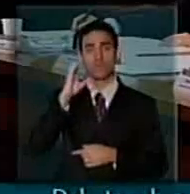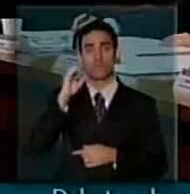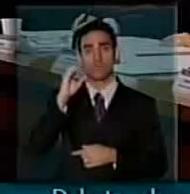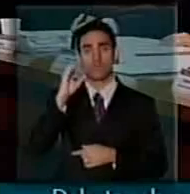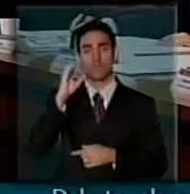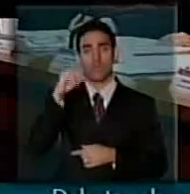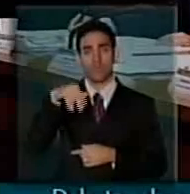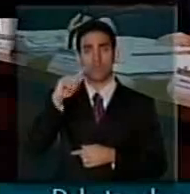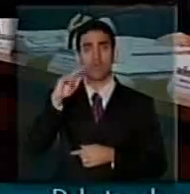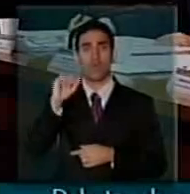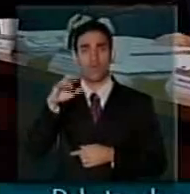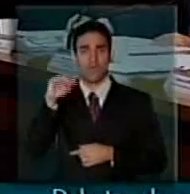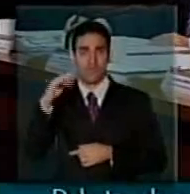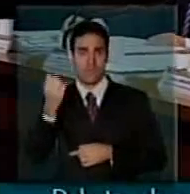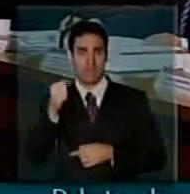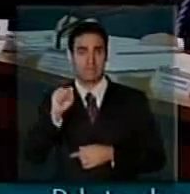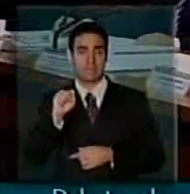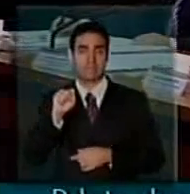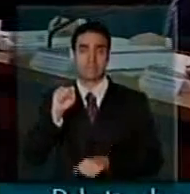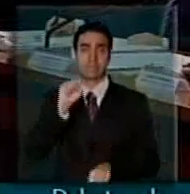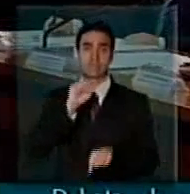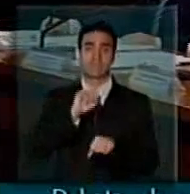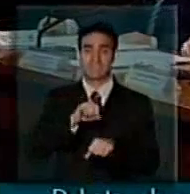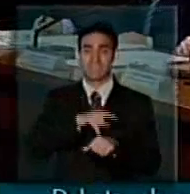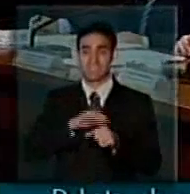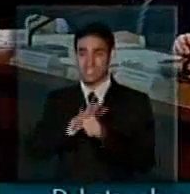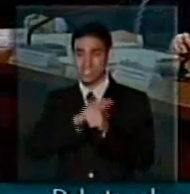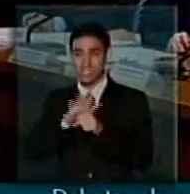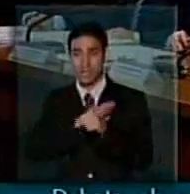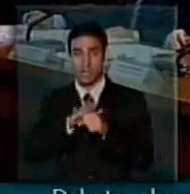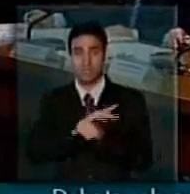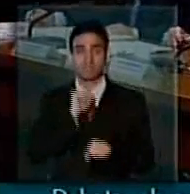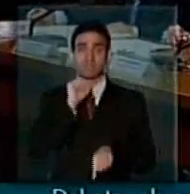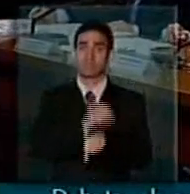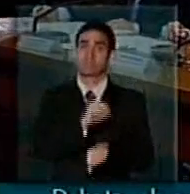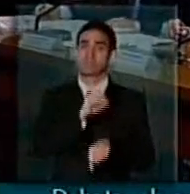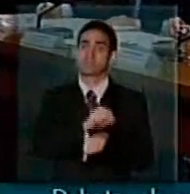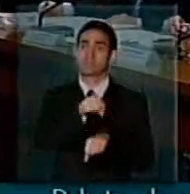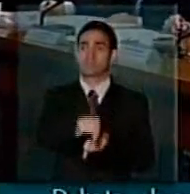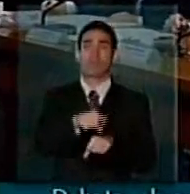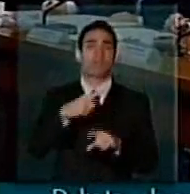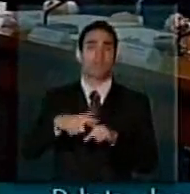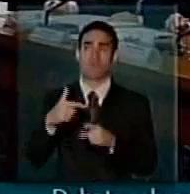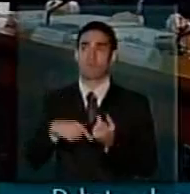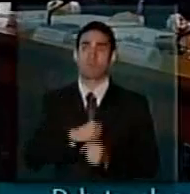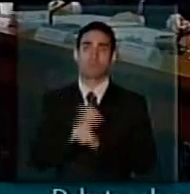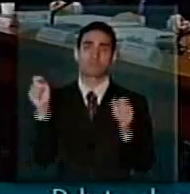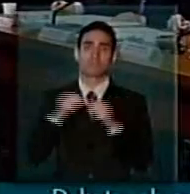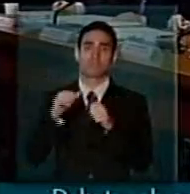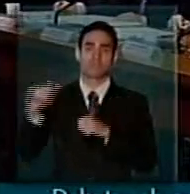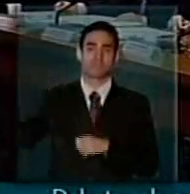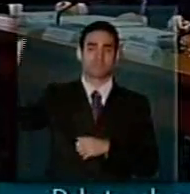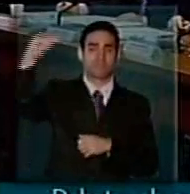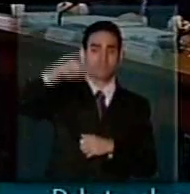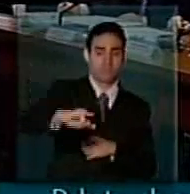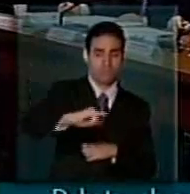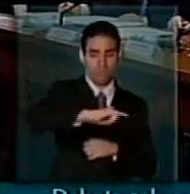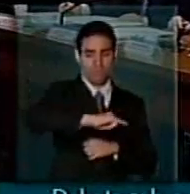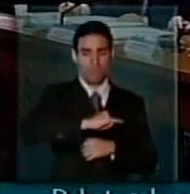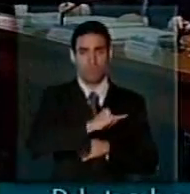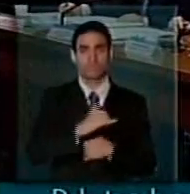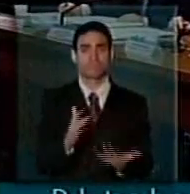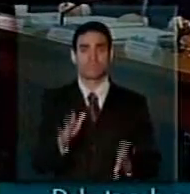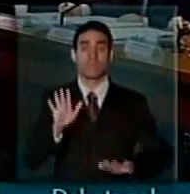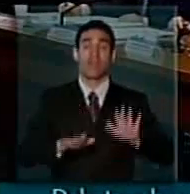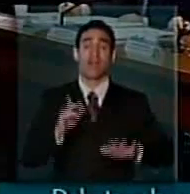tenho que segurar quem vai decolar do Rio de Janeiro, porque não tem local para a aeronave estacionar. A senhora comentou que às vezes fica circulando, que